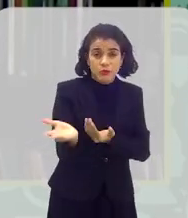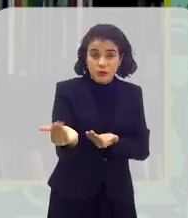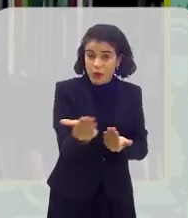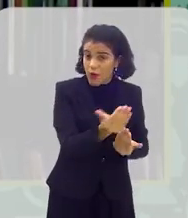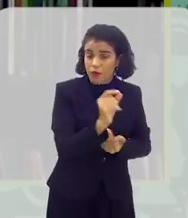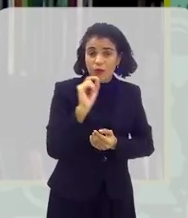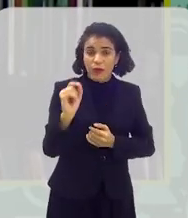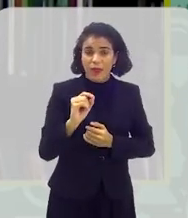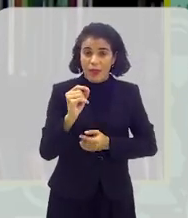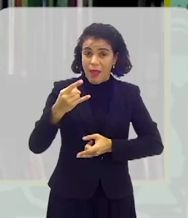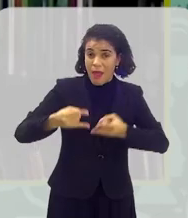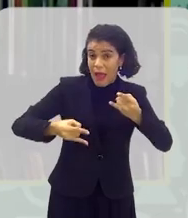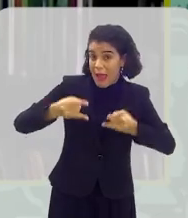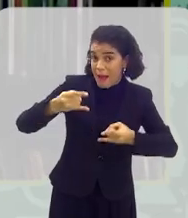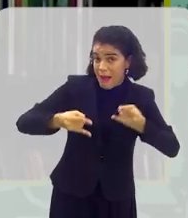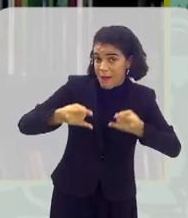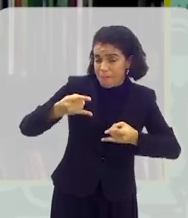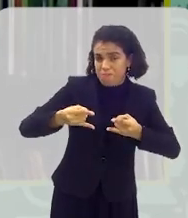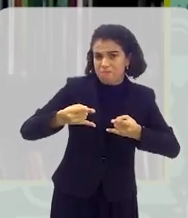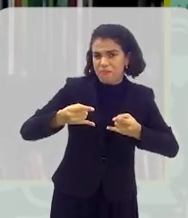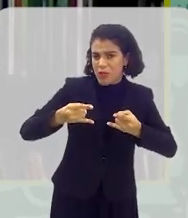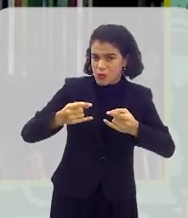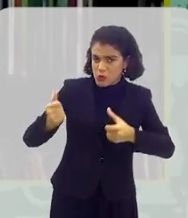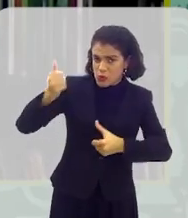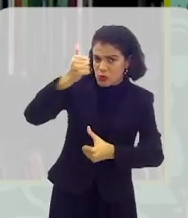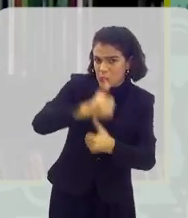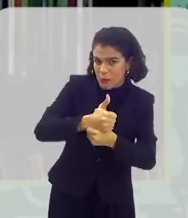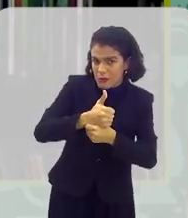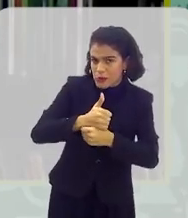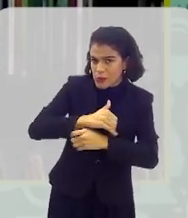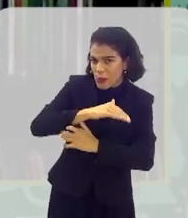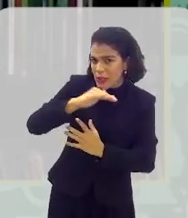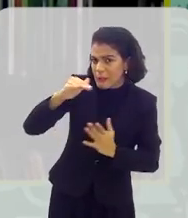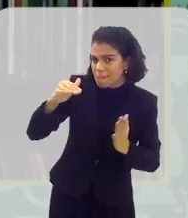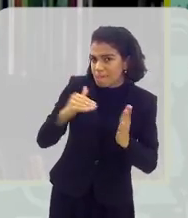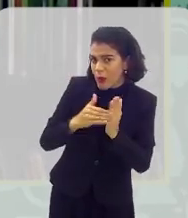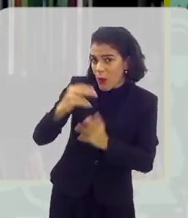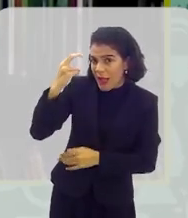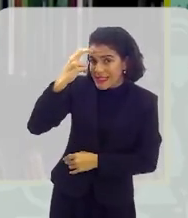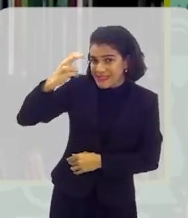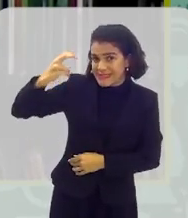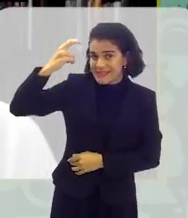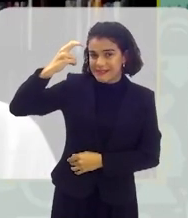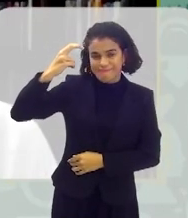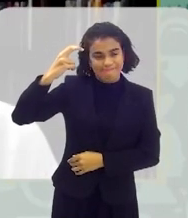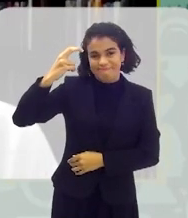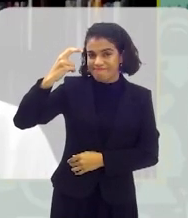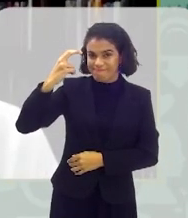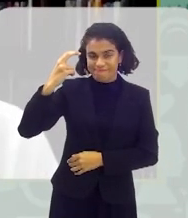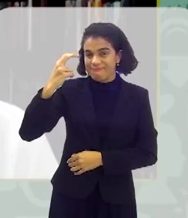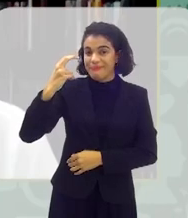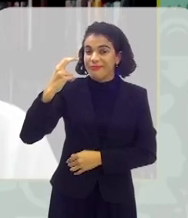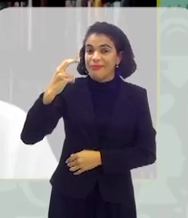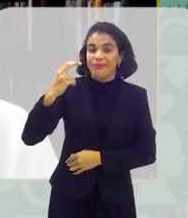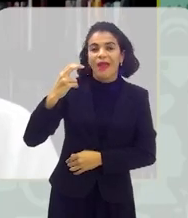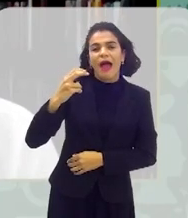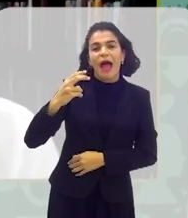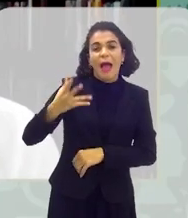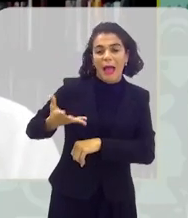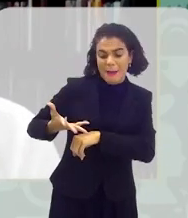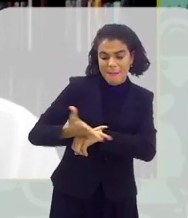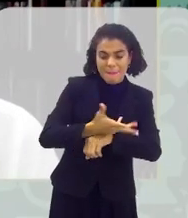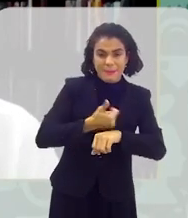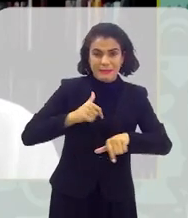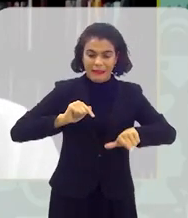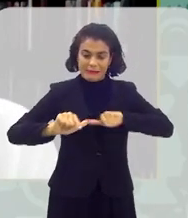a máquina ela não vai substituir plenamente o intelectual as